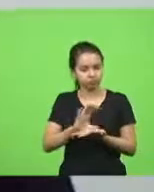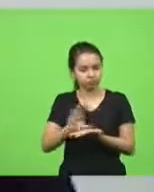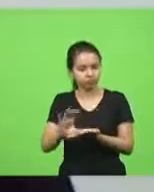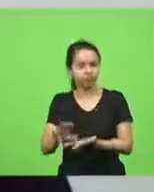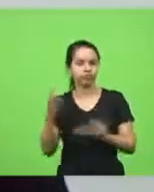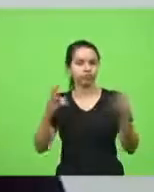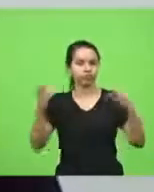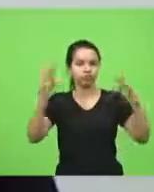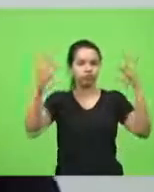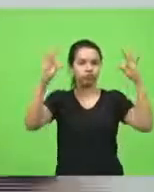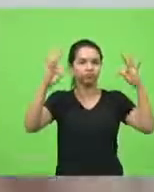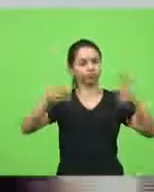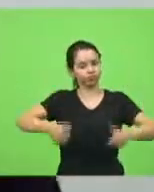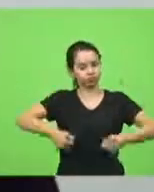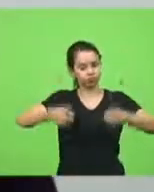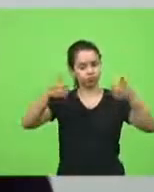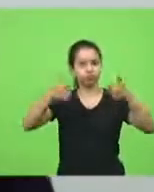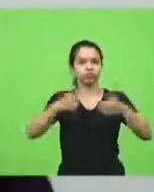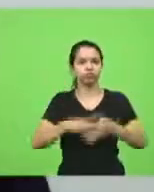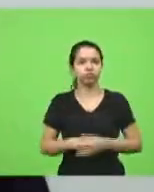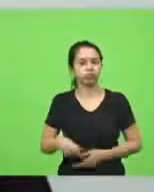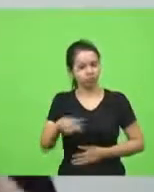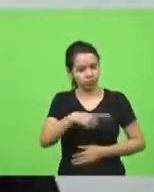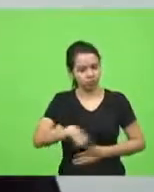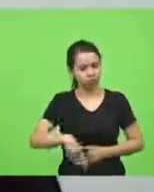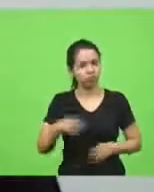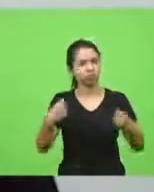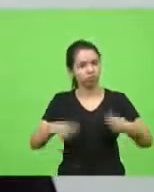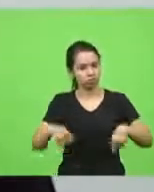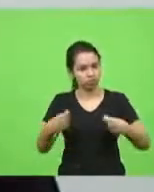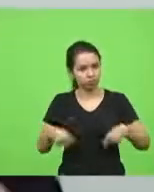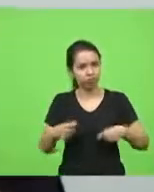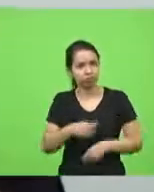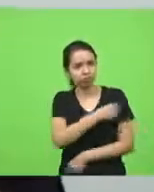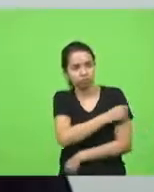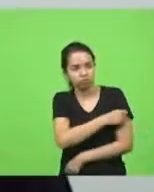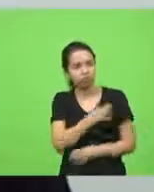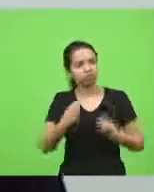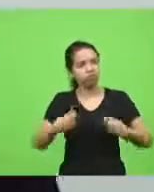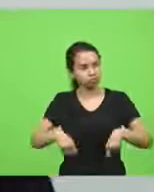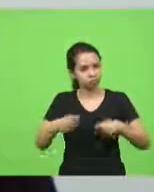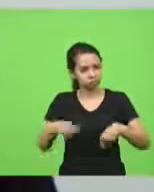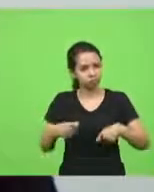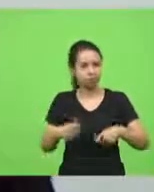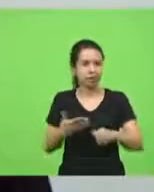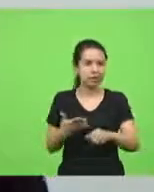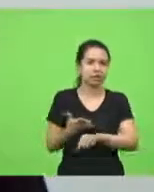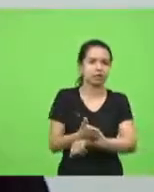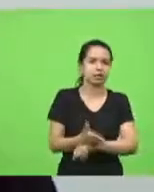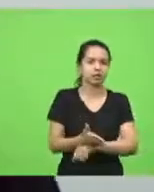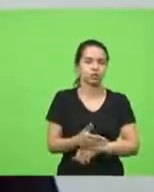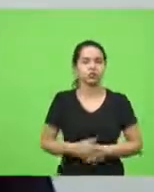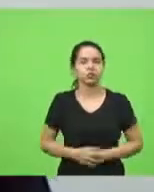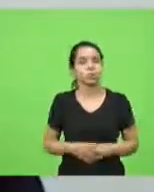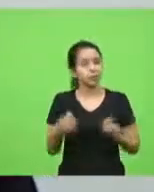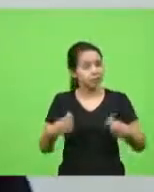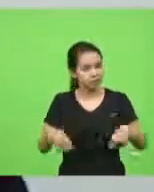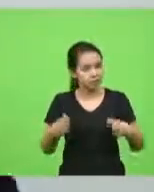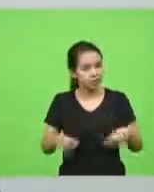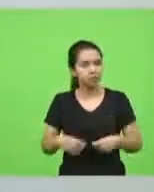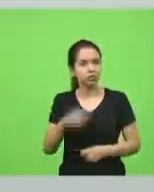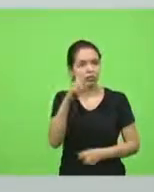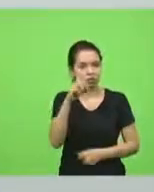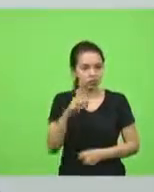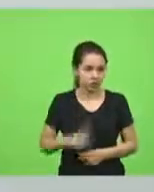do que a pandemia, a gente precisa, nossos estudantes têm acesso a isso, precisam ter esse